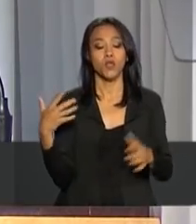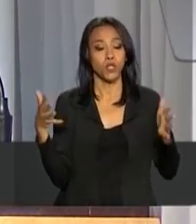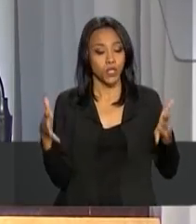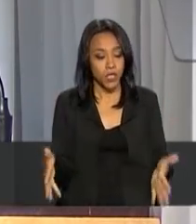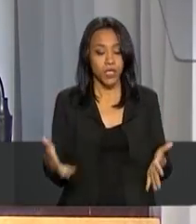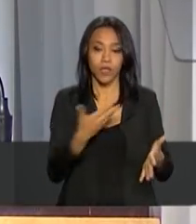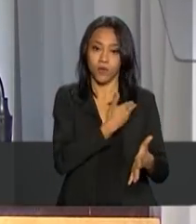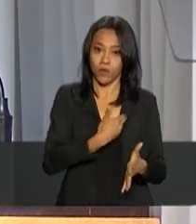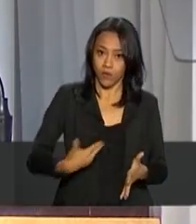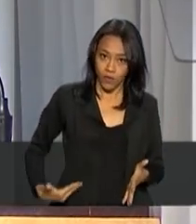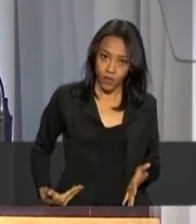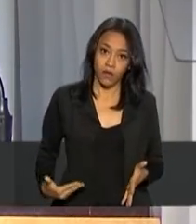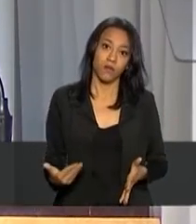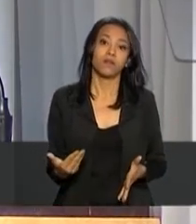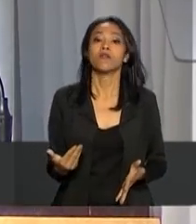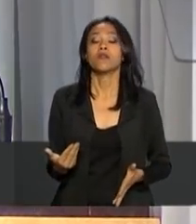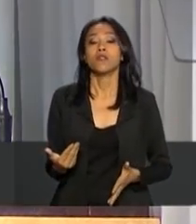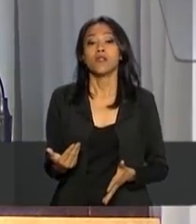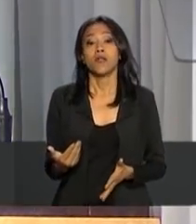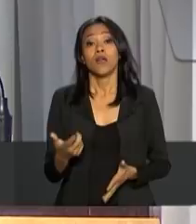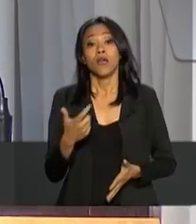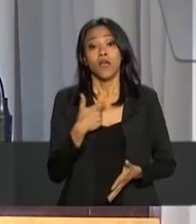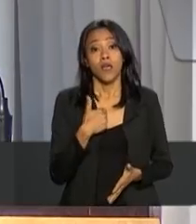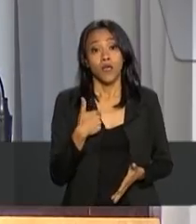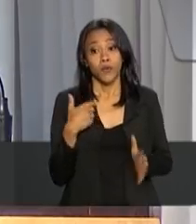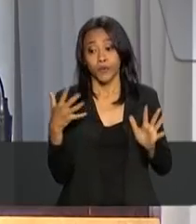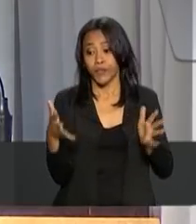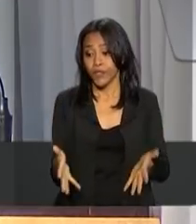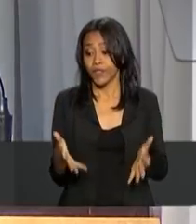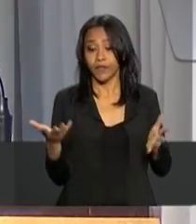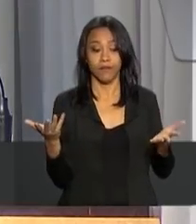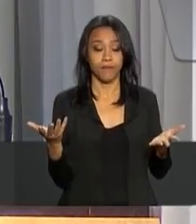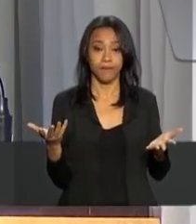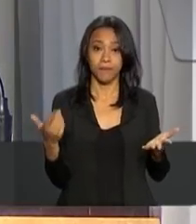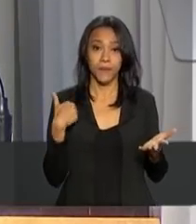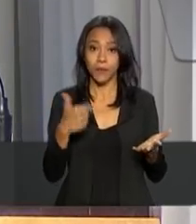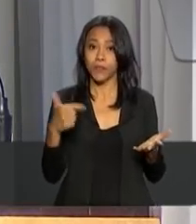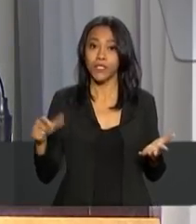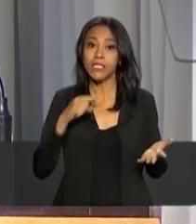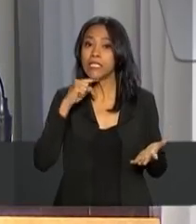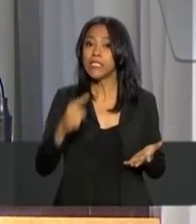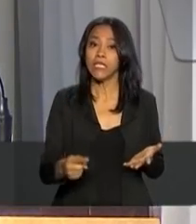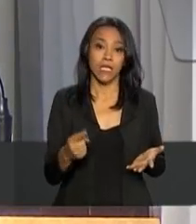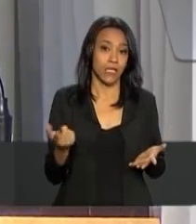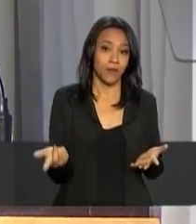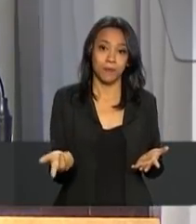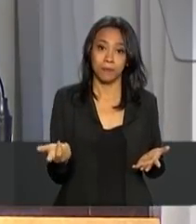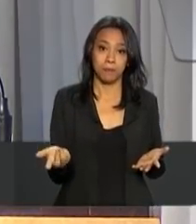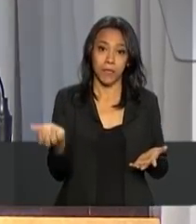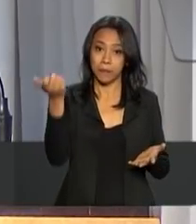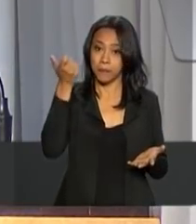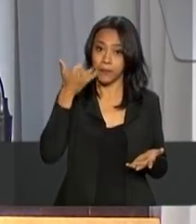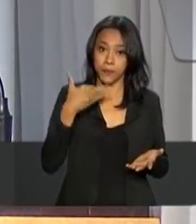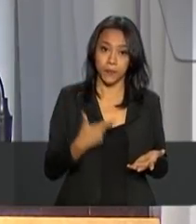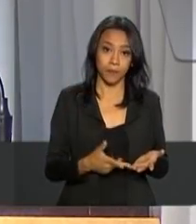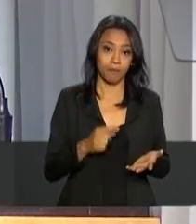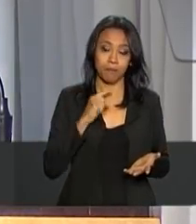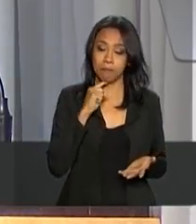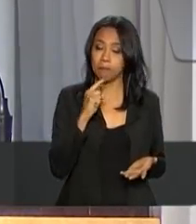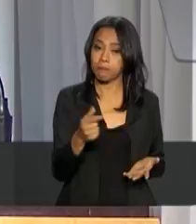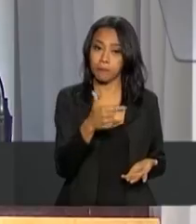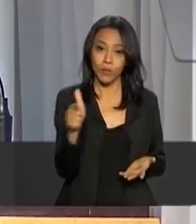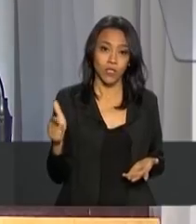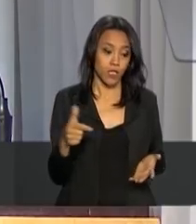constitucionalmente ali alocado, eu lá cheguei no gabinete, não havia ninguém, primeiro ponto, e sobre mais,